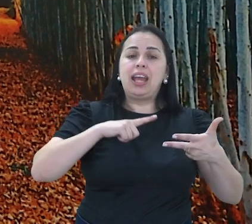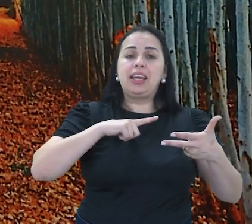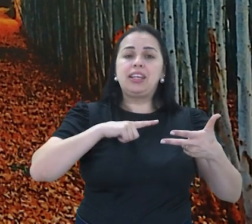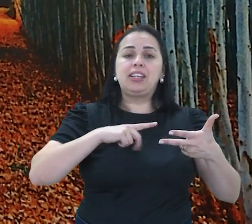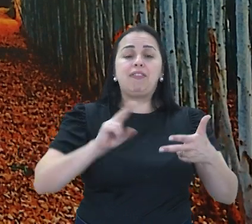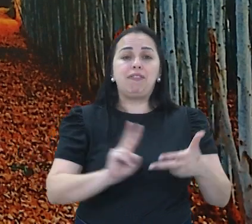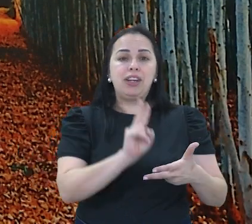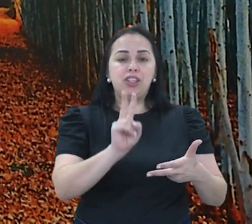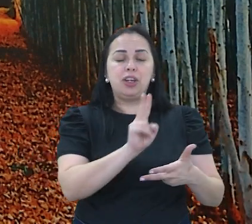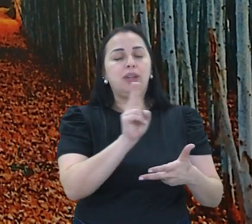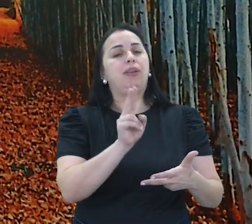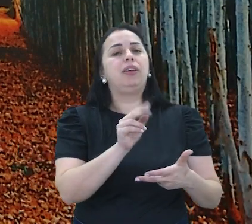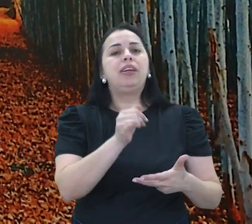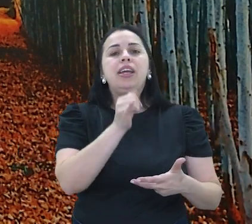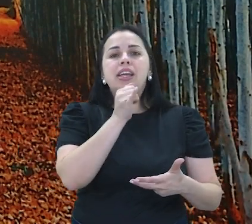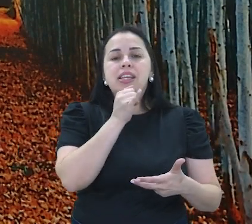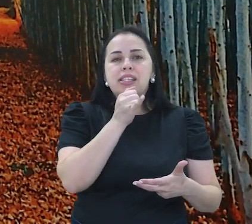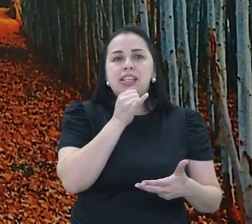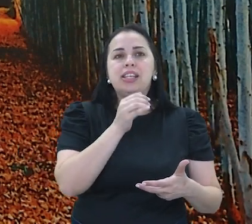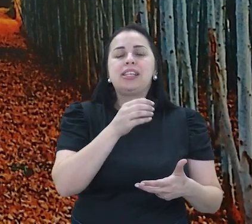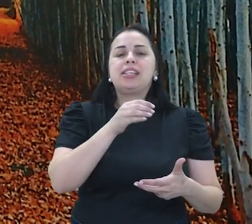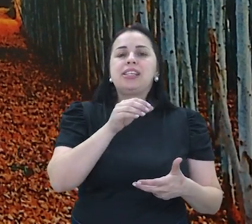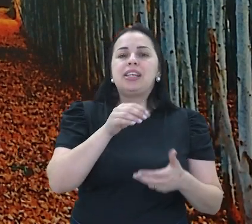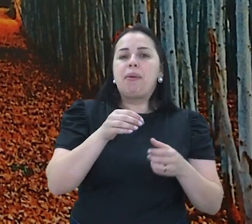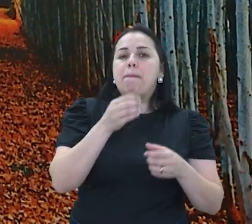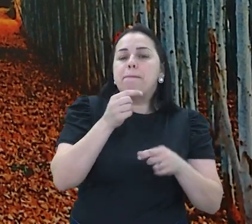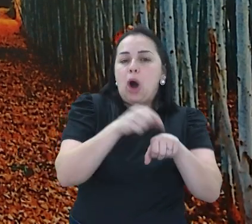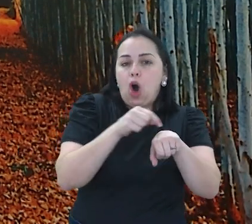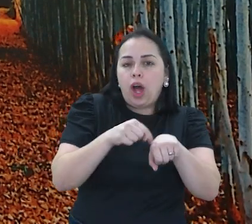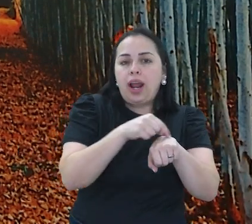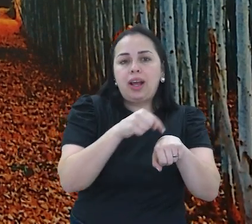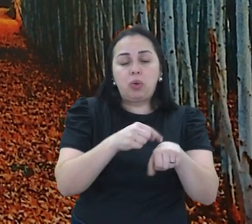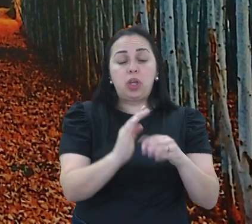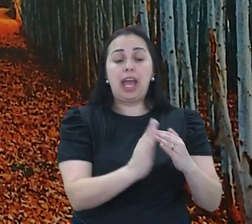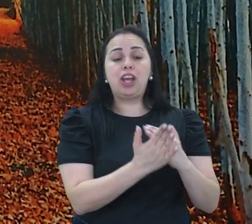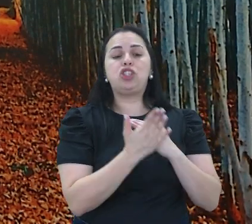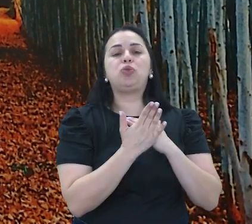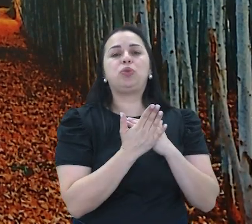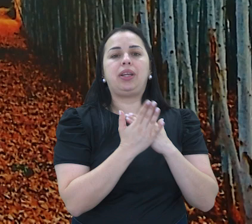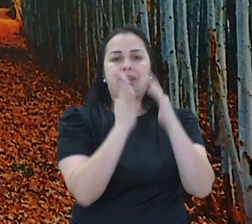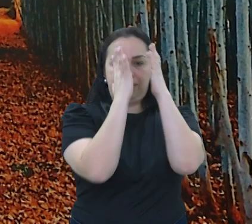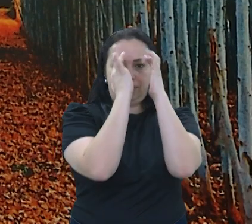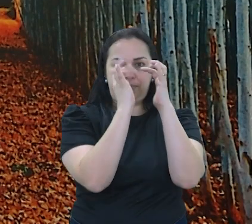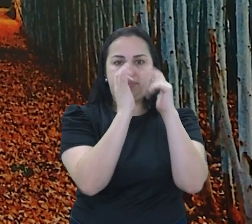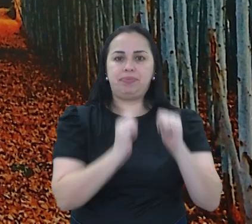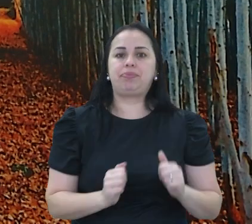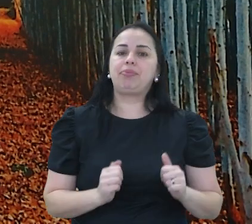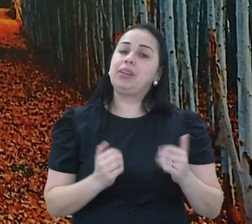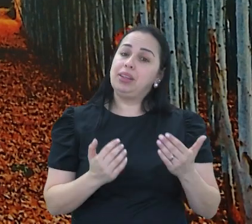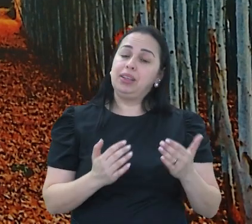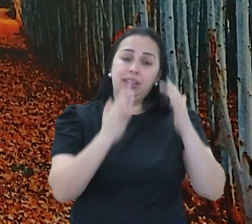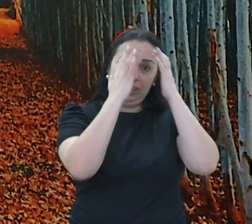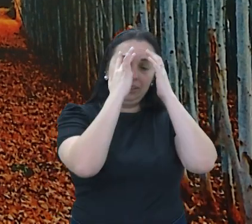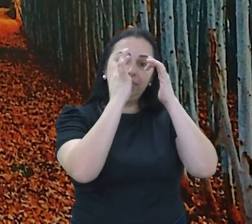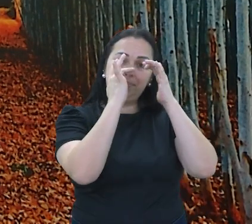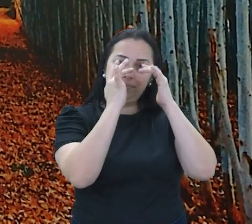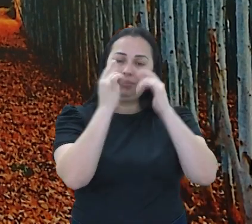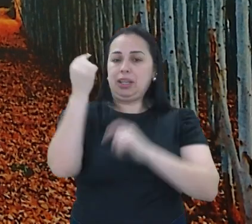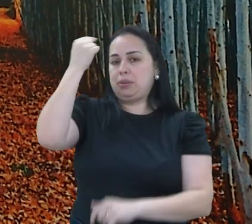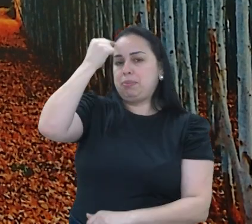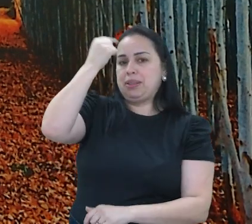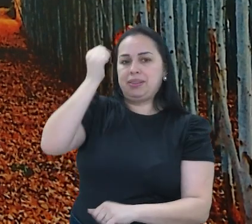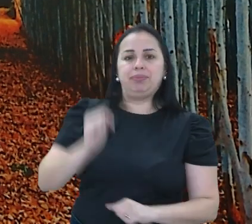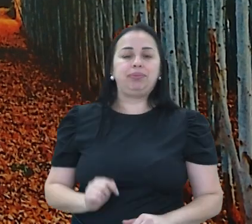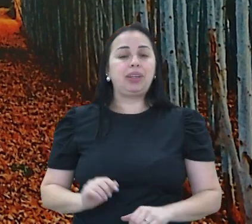em antocianinas, que são o mirtilo, cereja, morango, elas ajudam na função cerebral